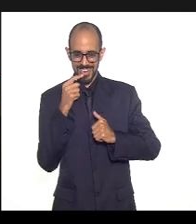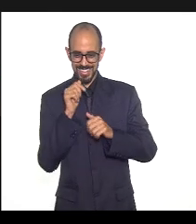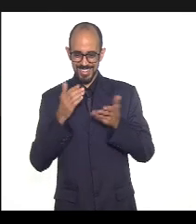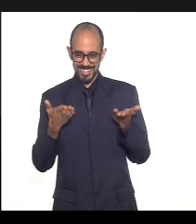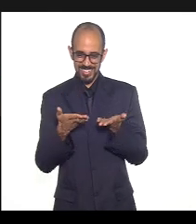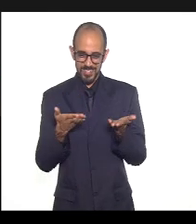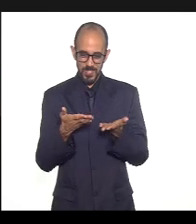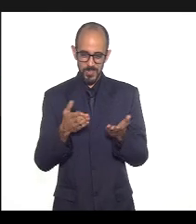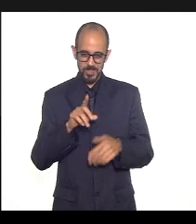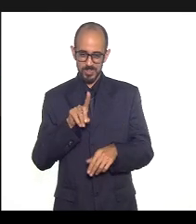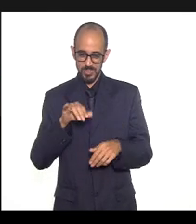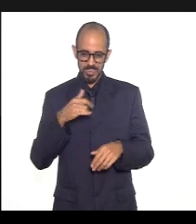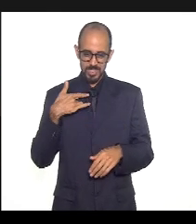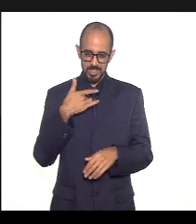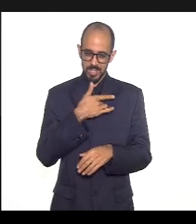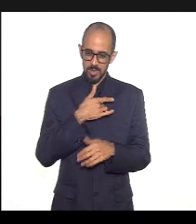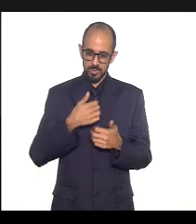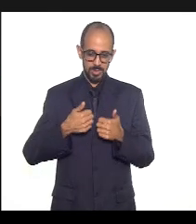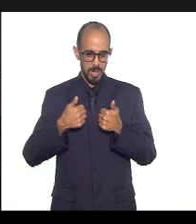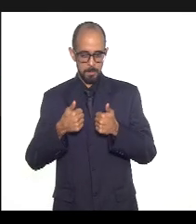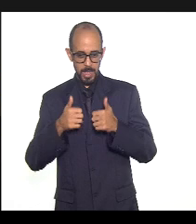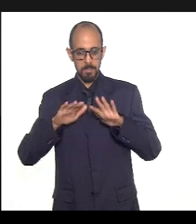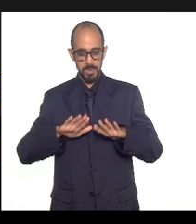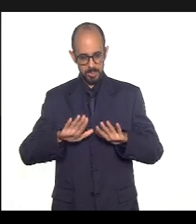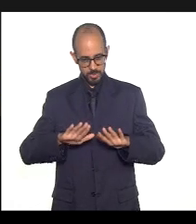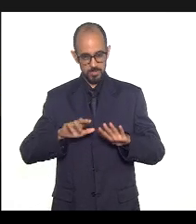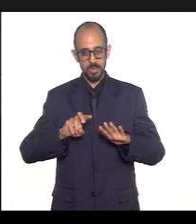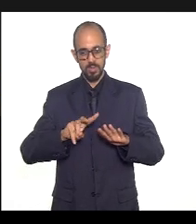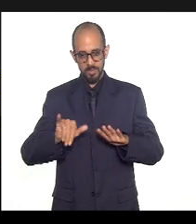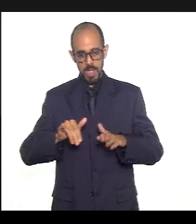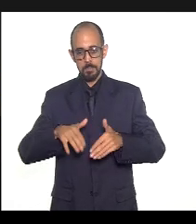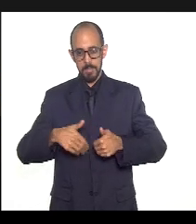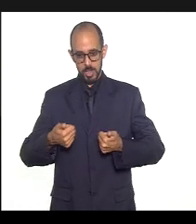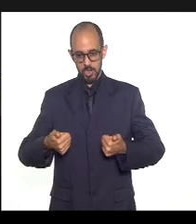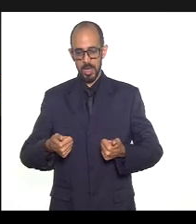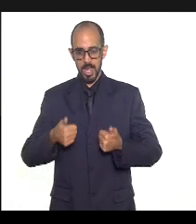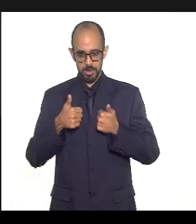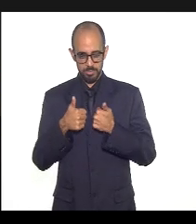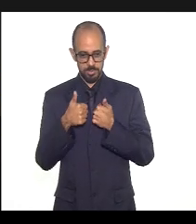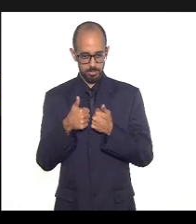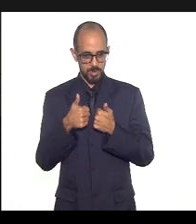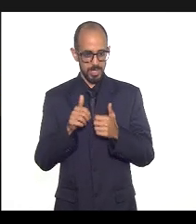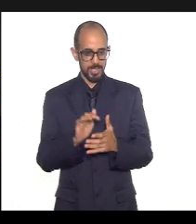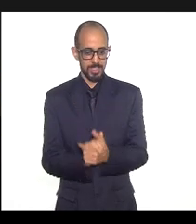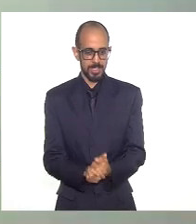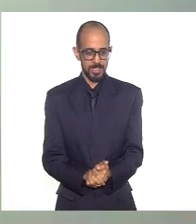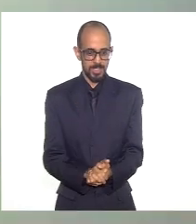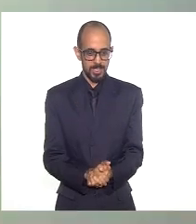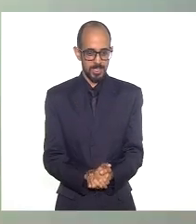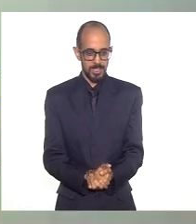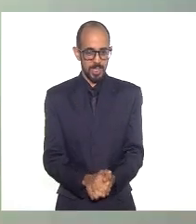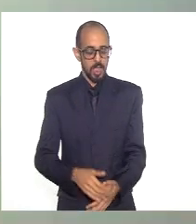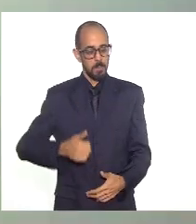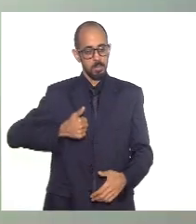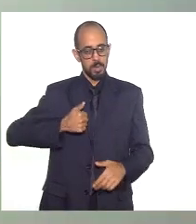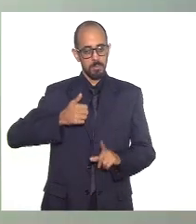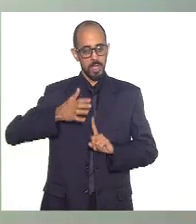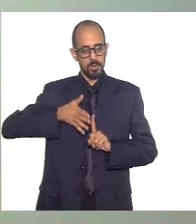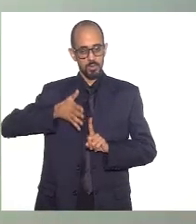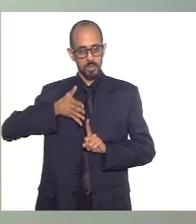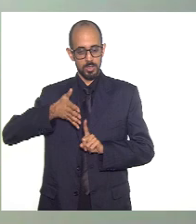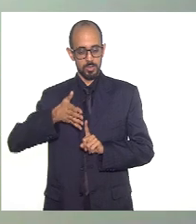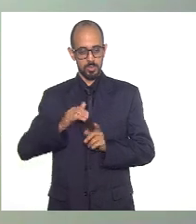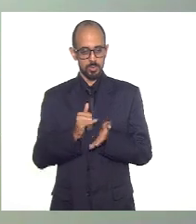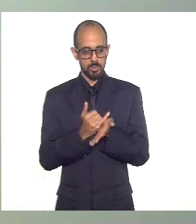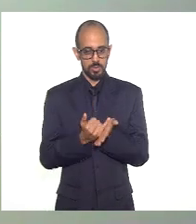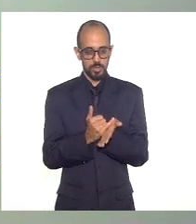o dia de saúde não está muito bem, mas vai melhorar, amiga. Se Deus quiser, vai melhorar. É, o primeiro orador inscrito é o nobre deputado